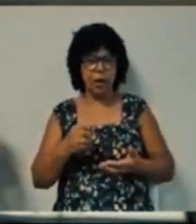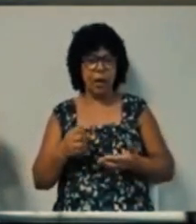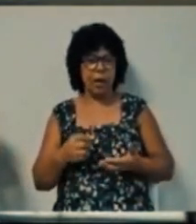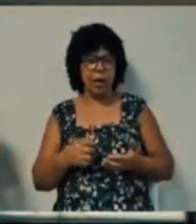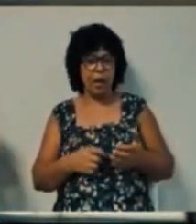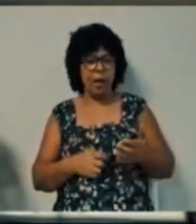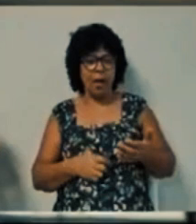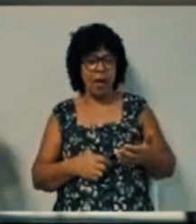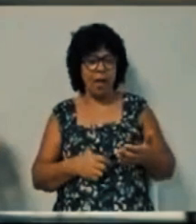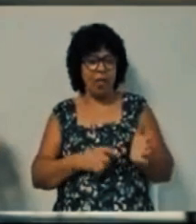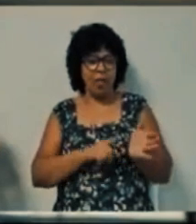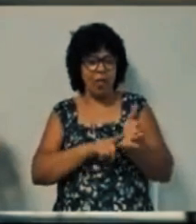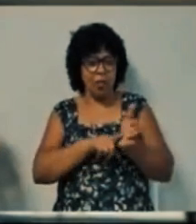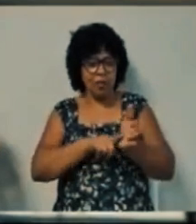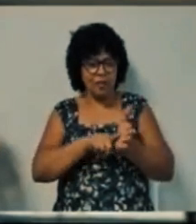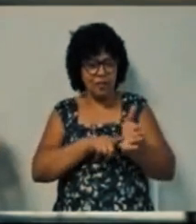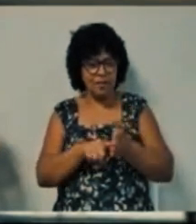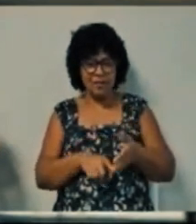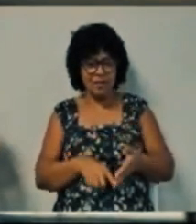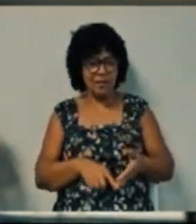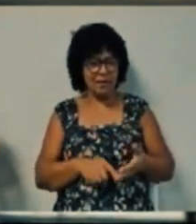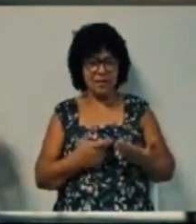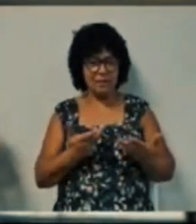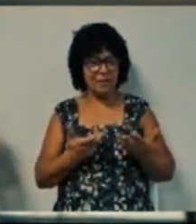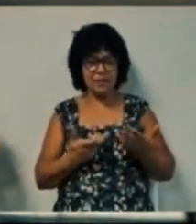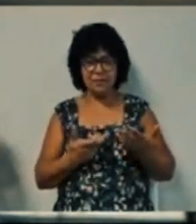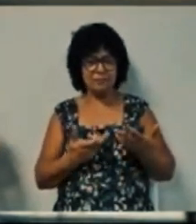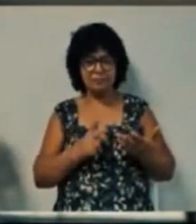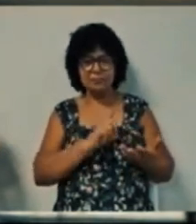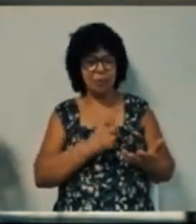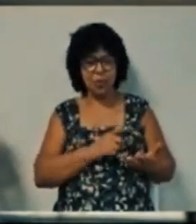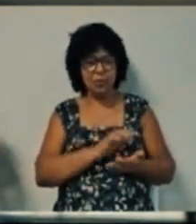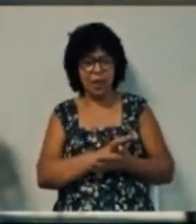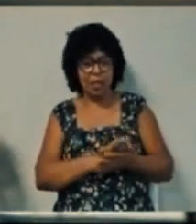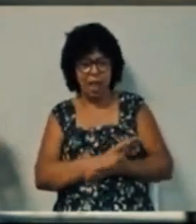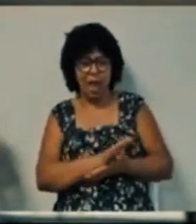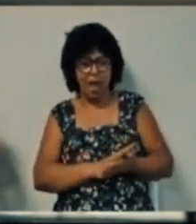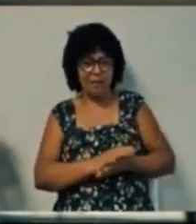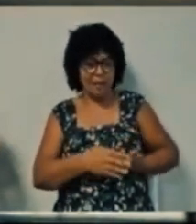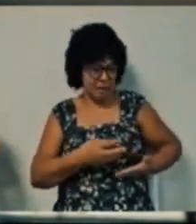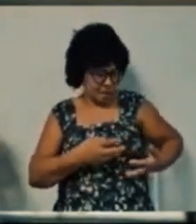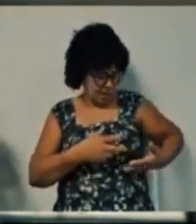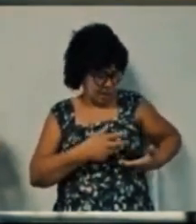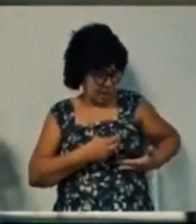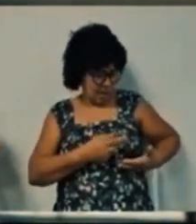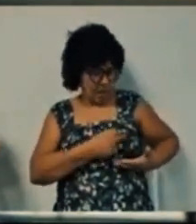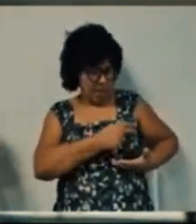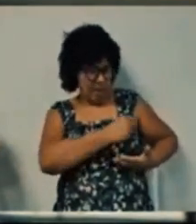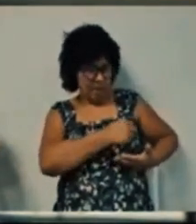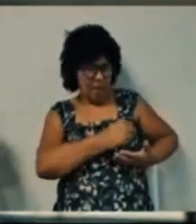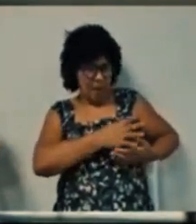no antigo, os seus seios estavam cheios de nódulos, mas aqui não tem mais nada.